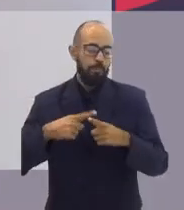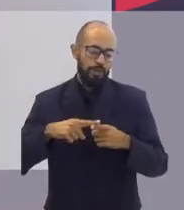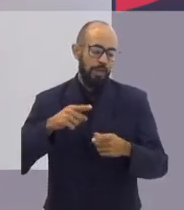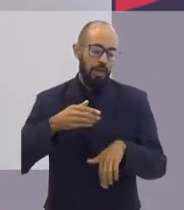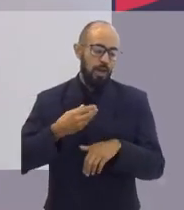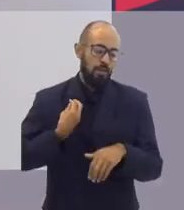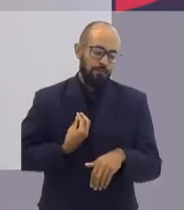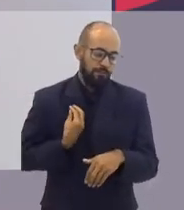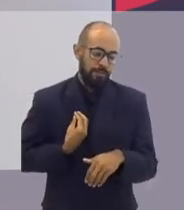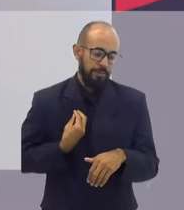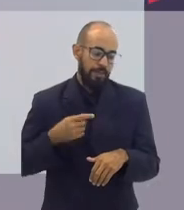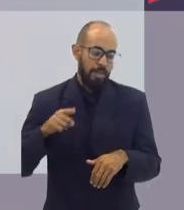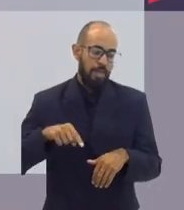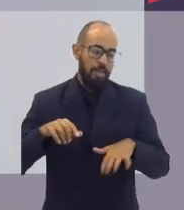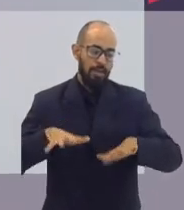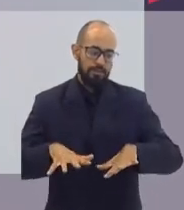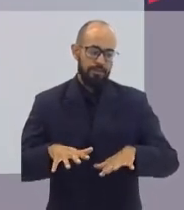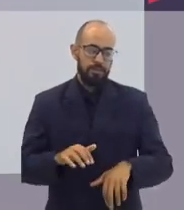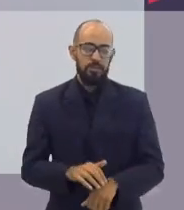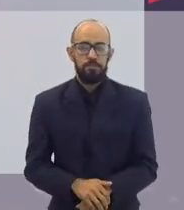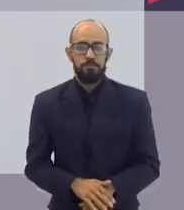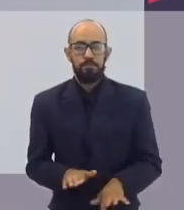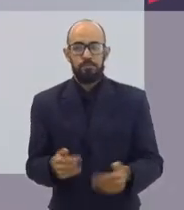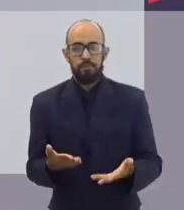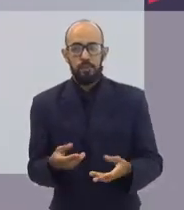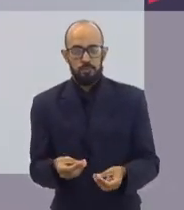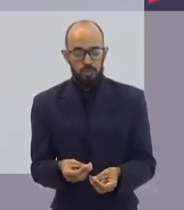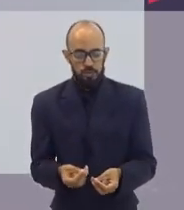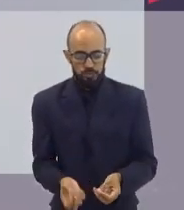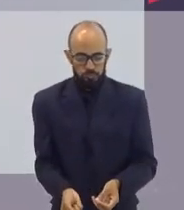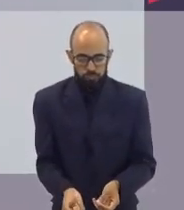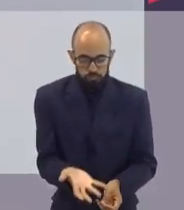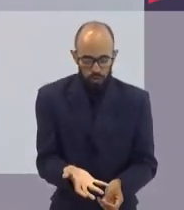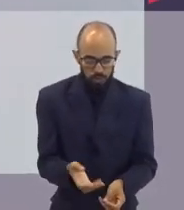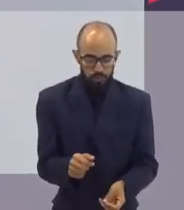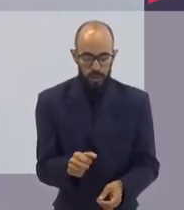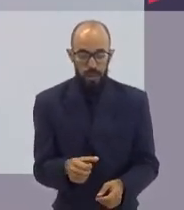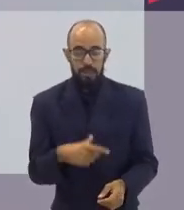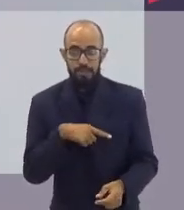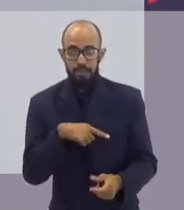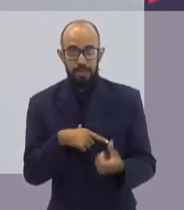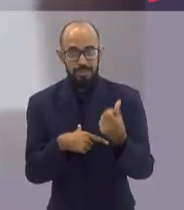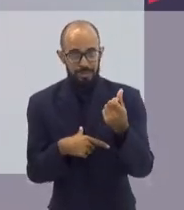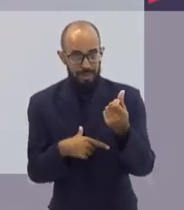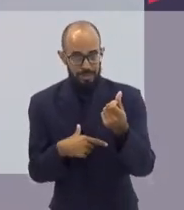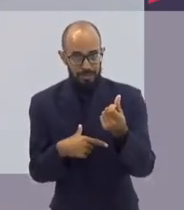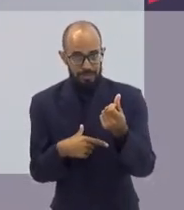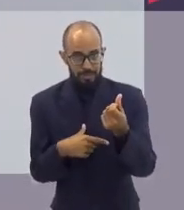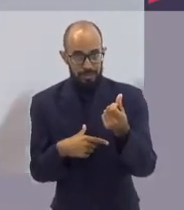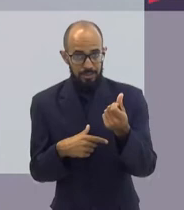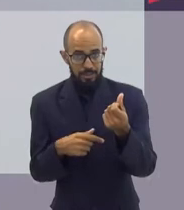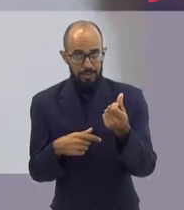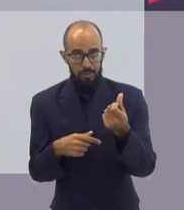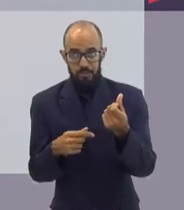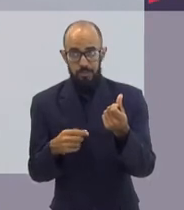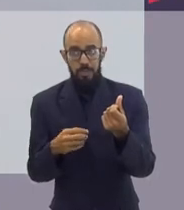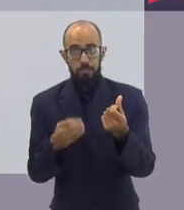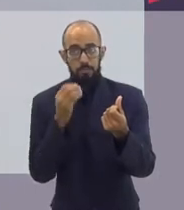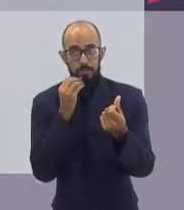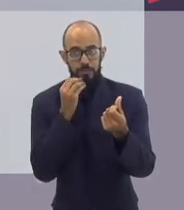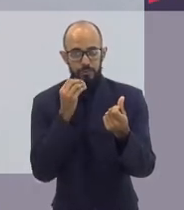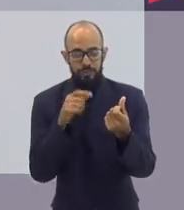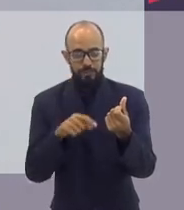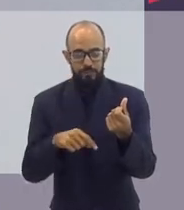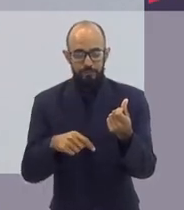especialmente nessa caminhada. Então, quando você joga o dado e que chega a 6, o número 6, em vez de você poder andar,